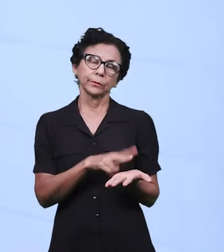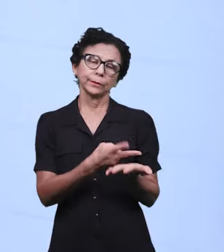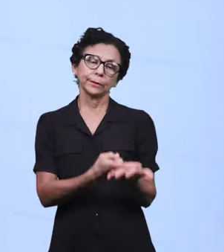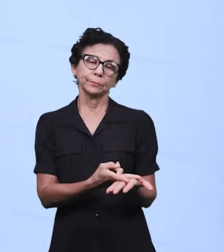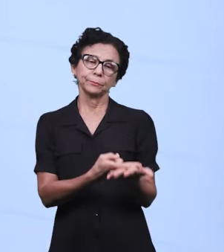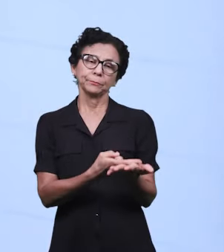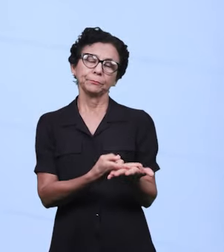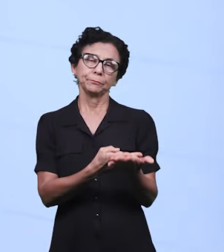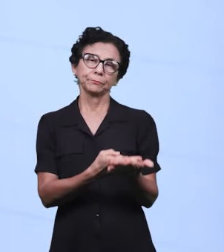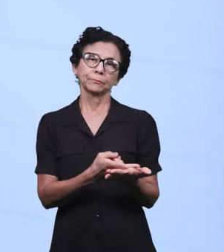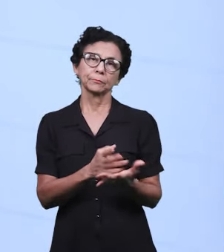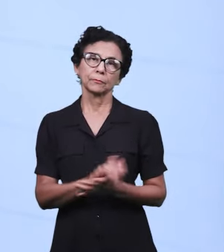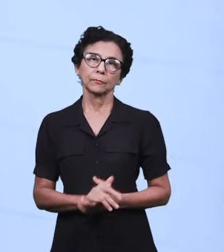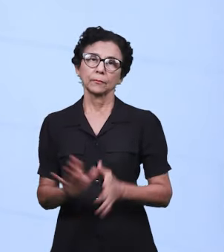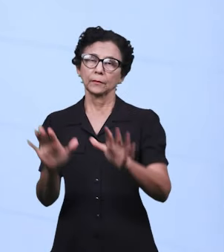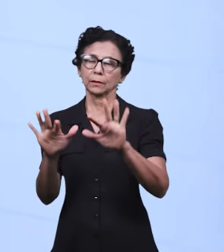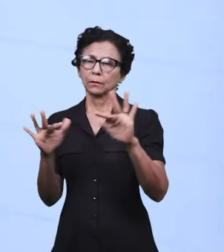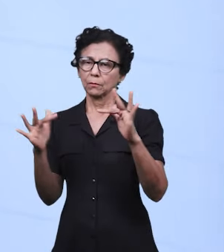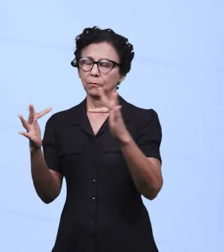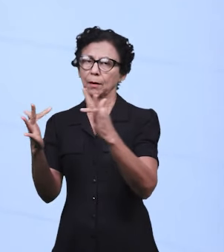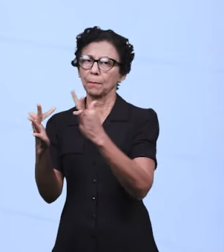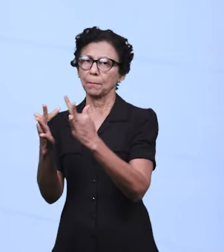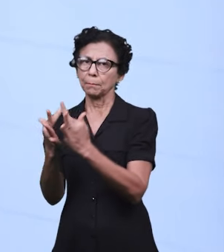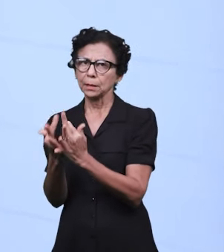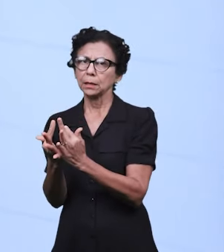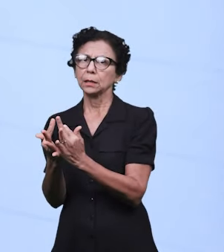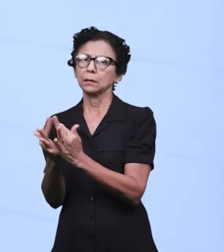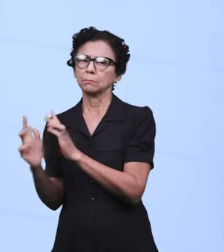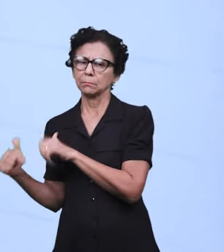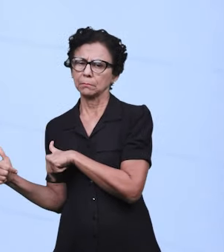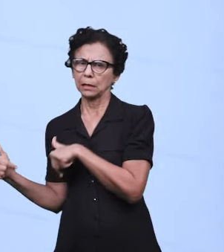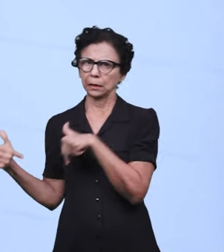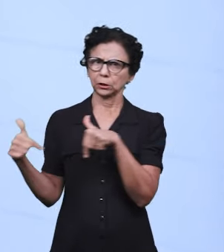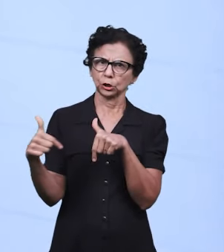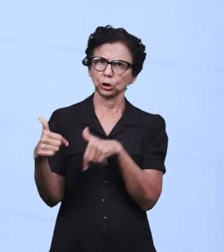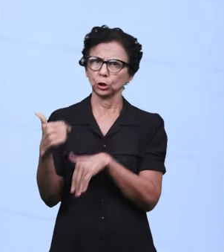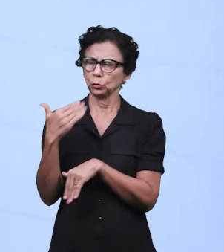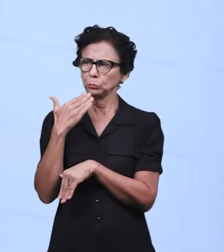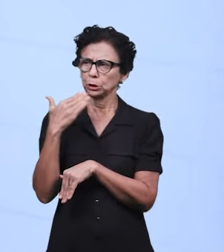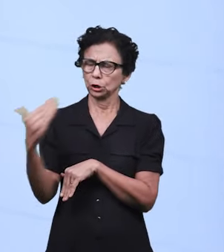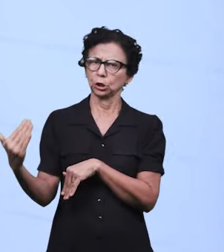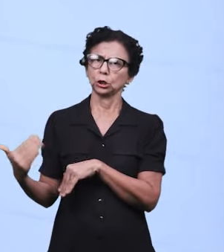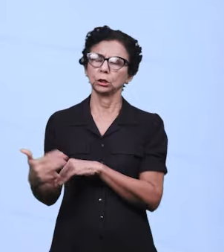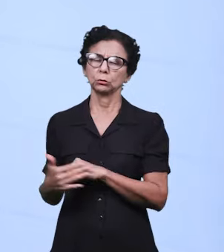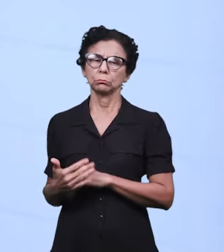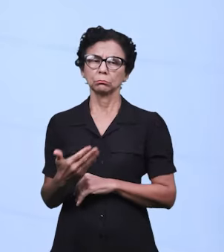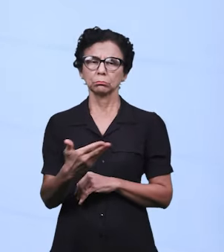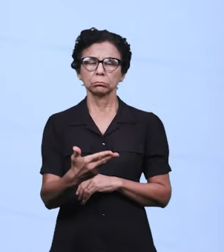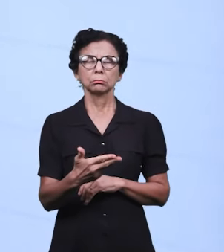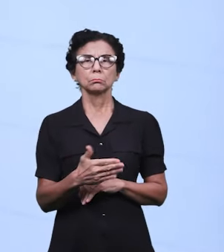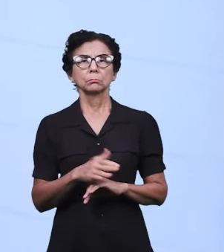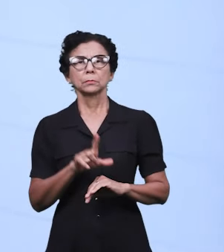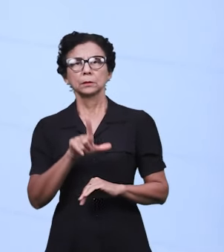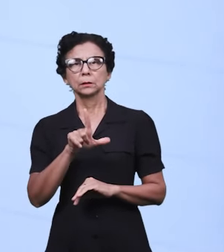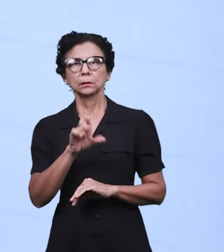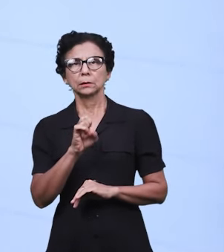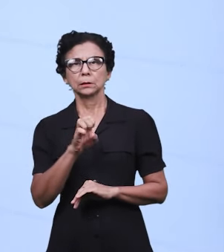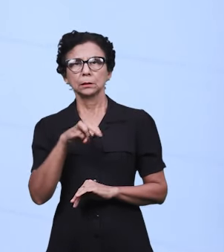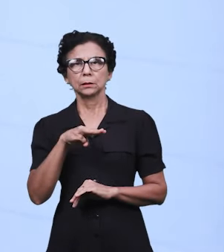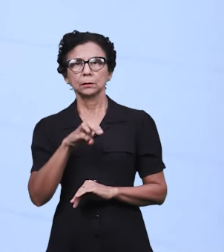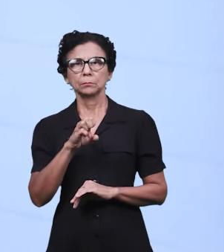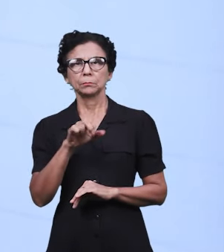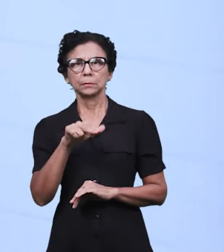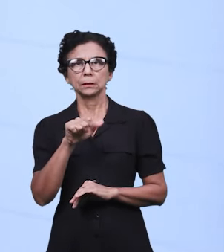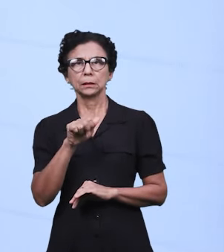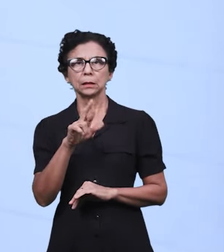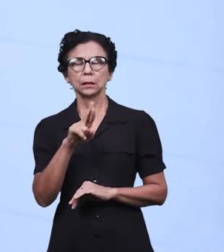a família pôde ajuizar ali uma ação com um pedido de liminar e tirar